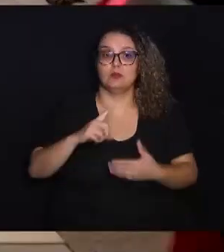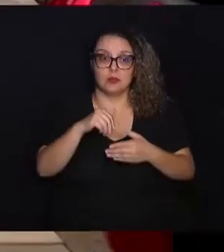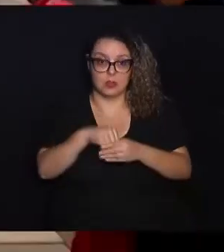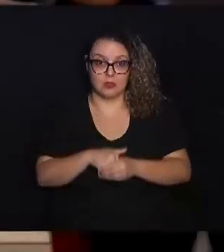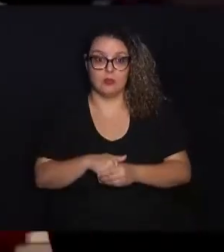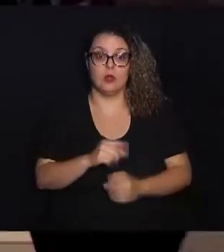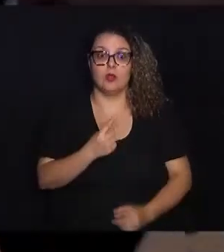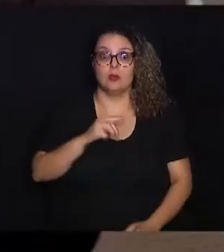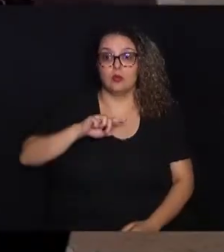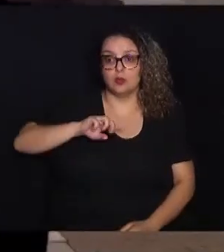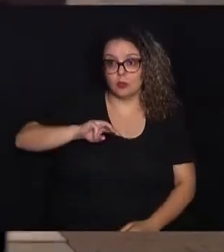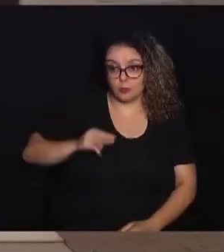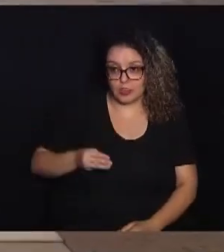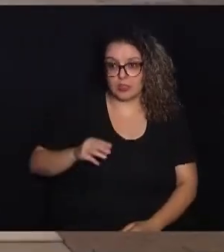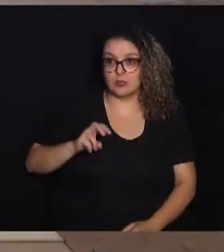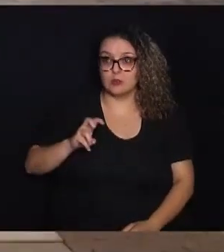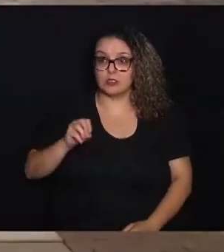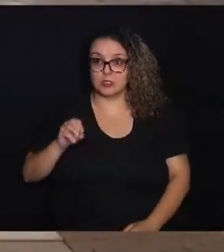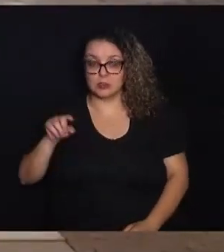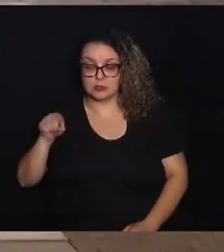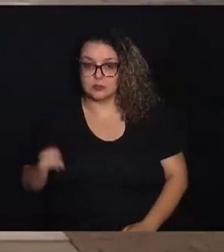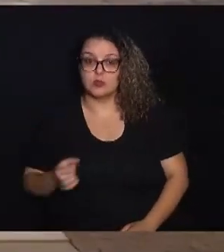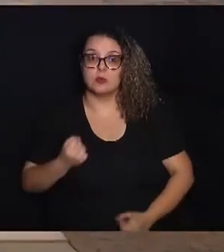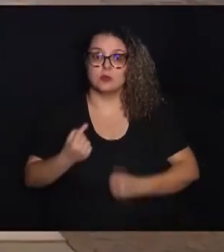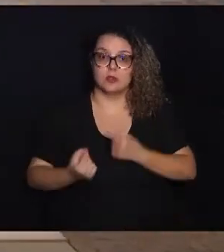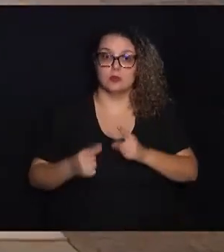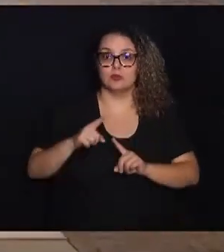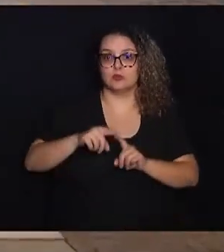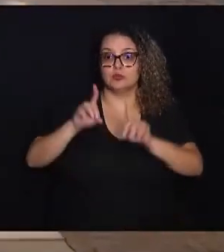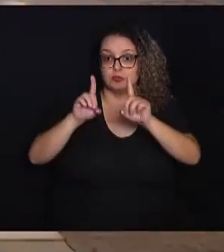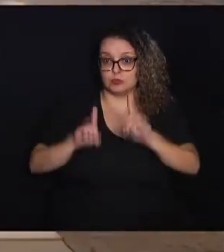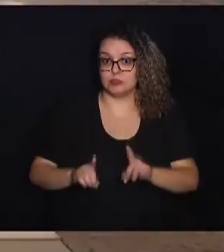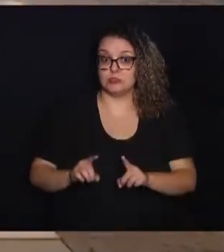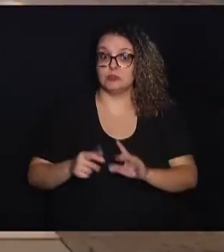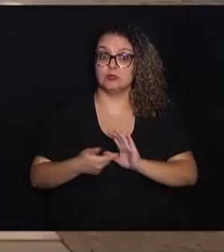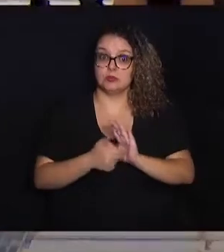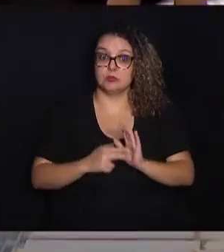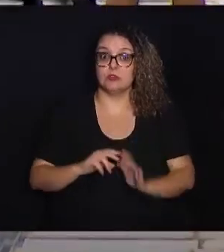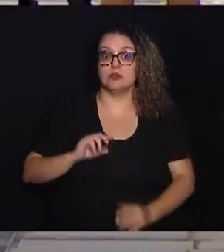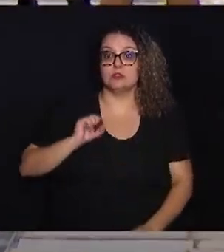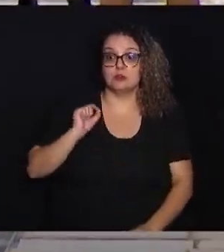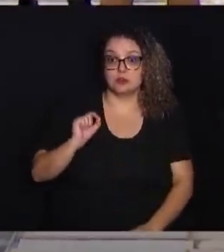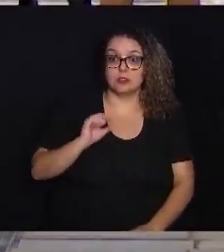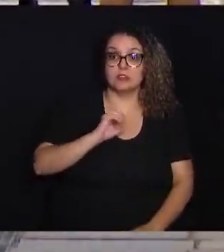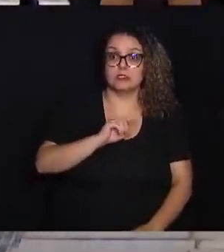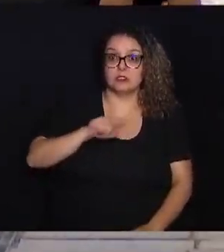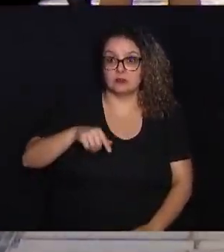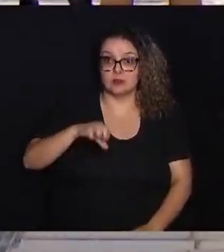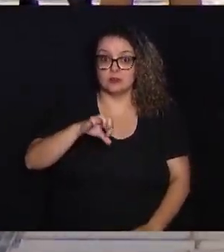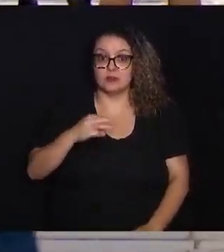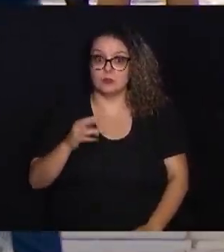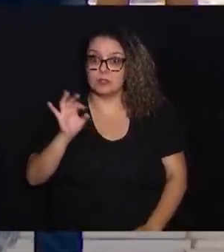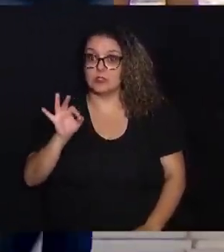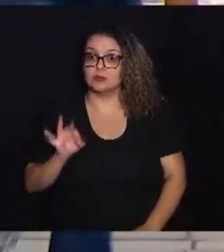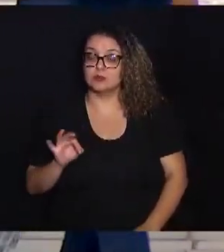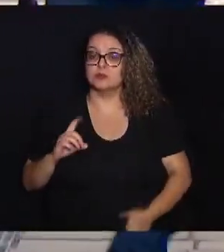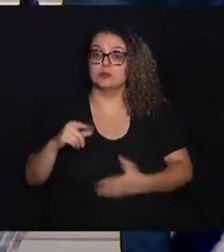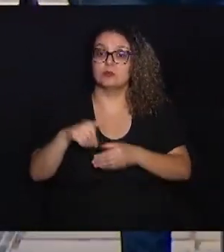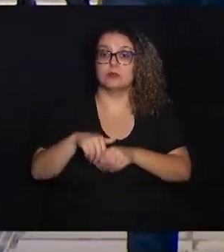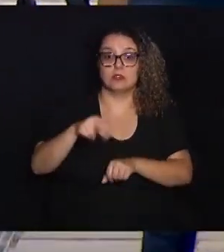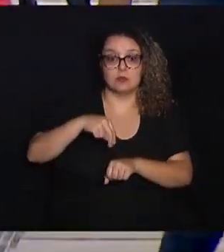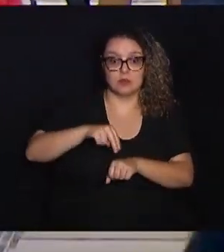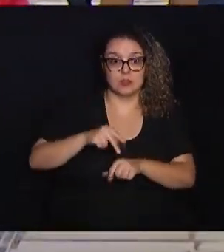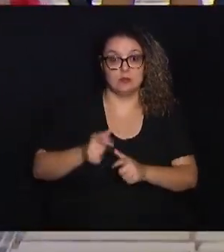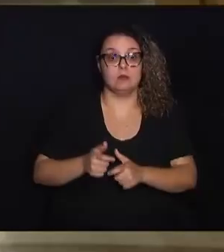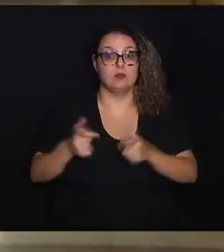1,5 milhão tem algum tipo de deficiência. Isso significa 0,93% do eleitorado nacional, sendo o